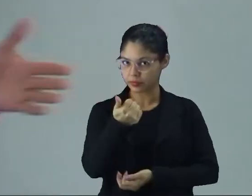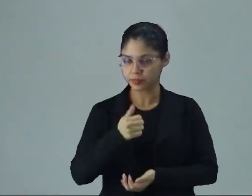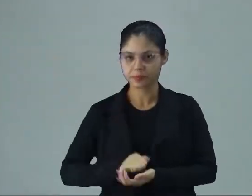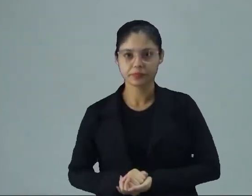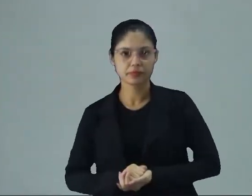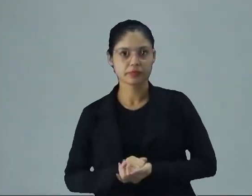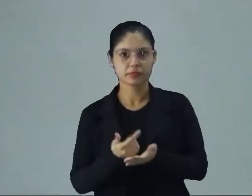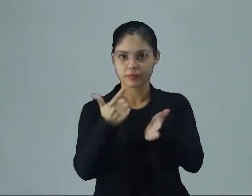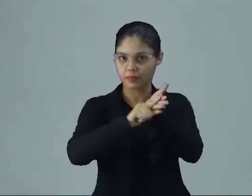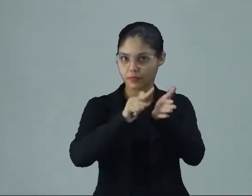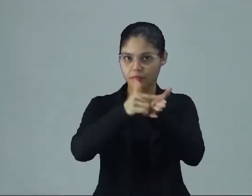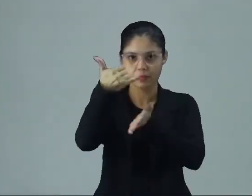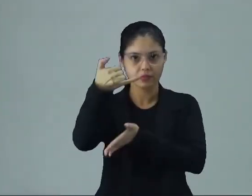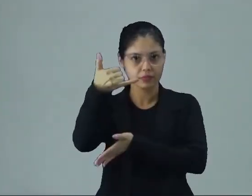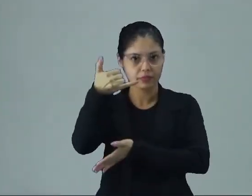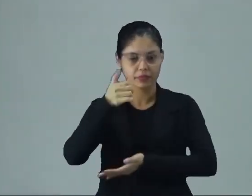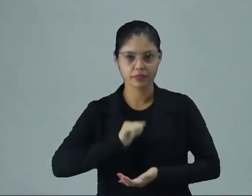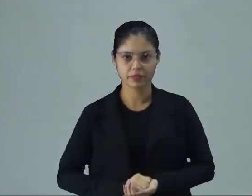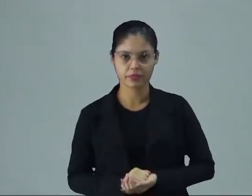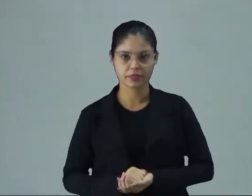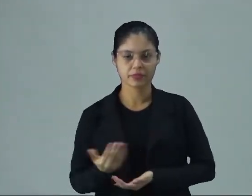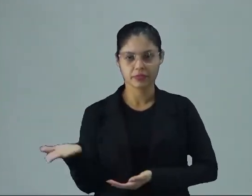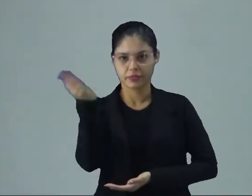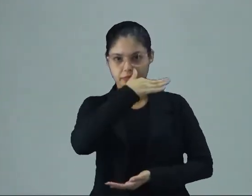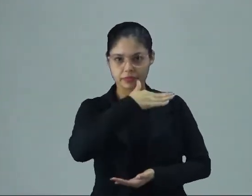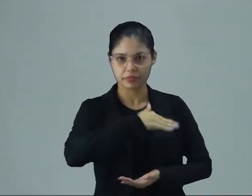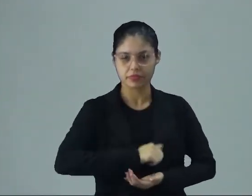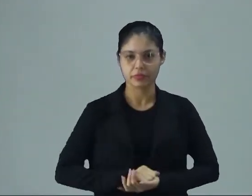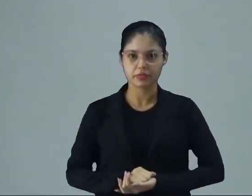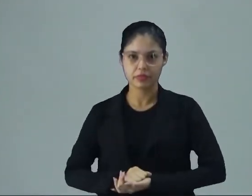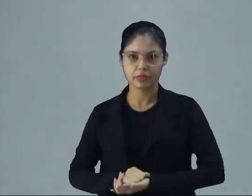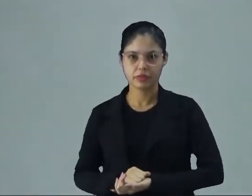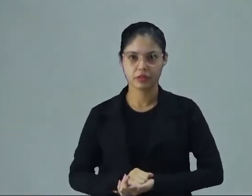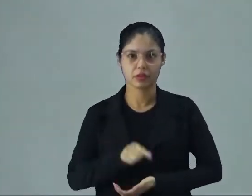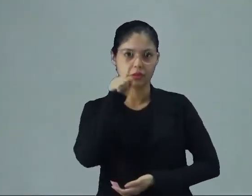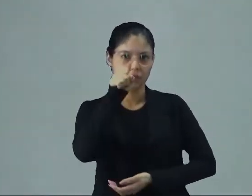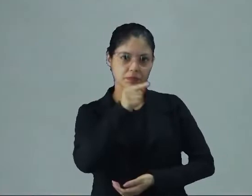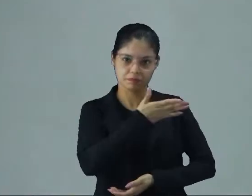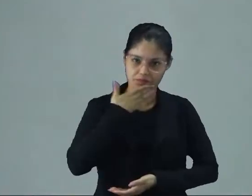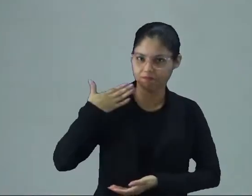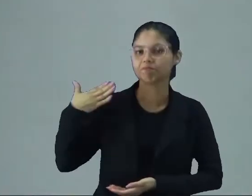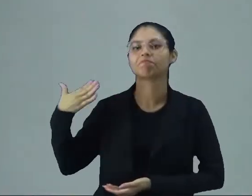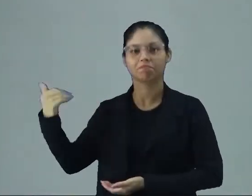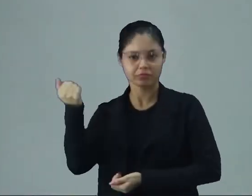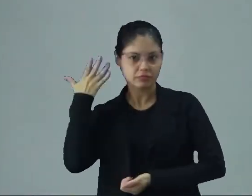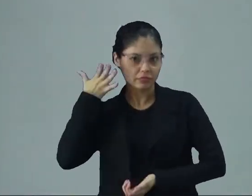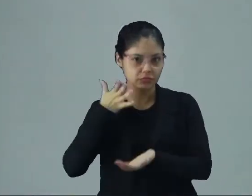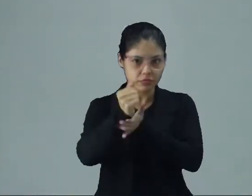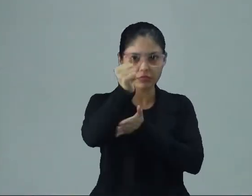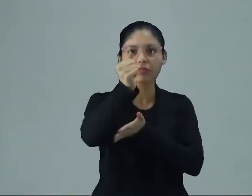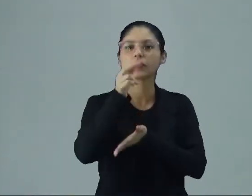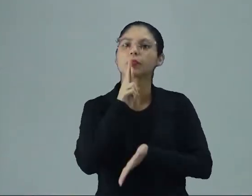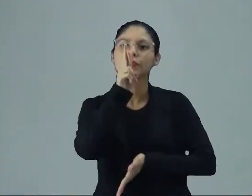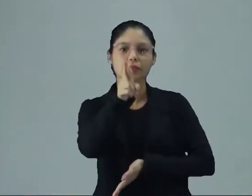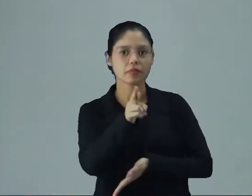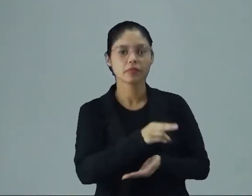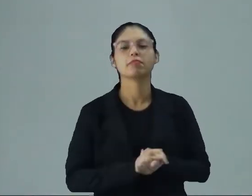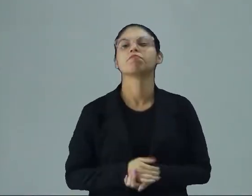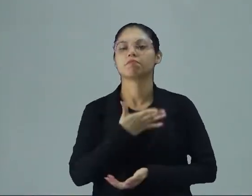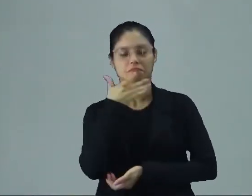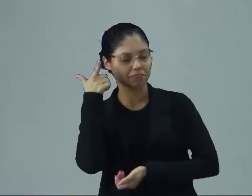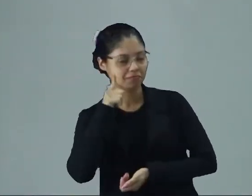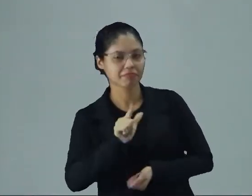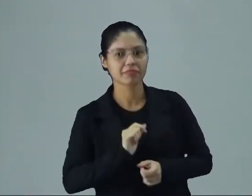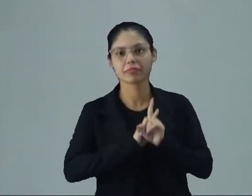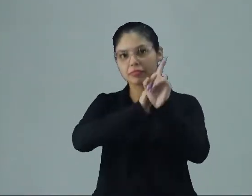Então, pega papel, pega caneta, vamos para cima, tá? Porque você merece essa conquista e o teu resultado vai ser bem